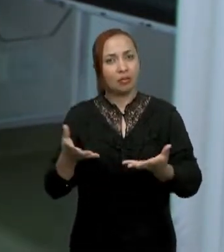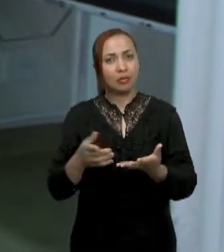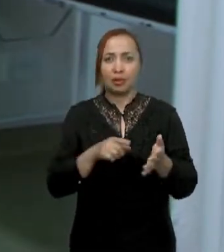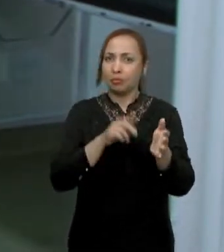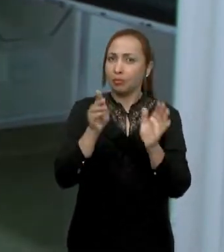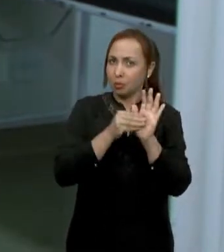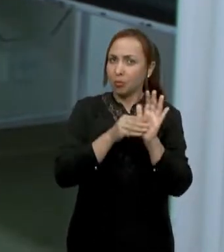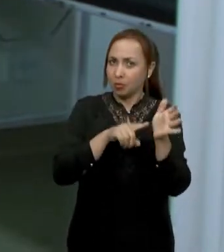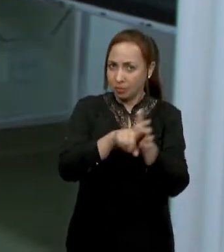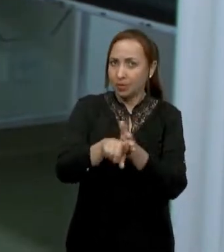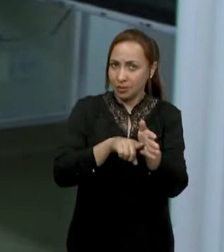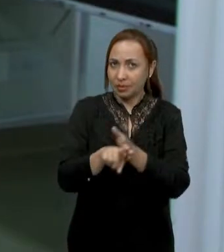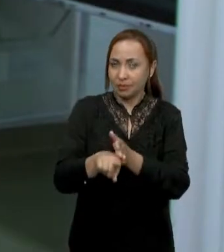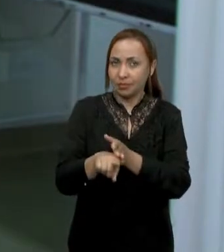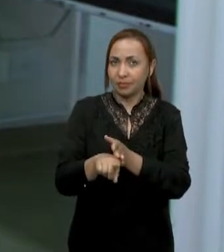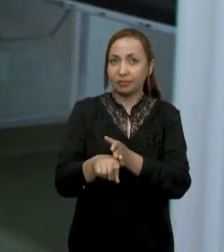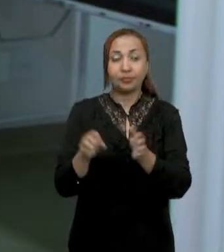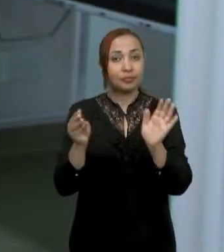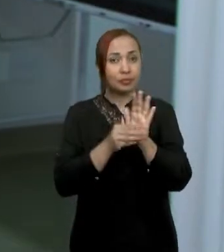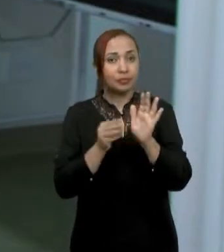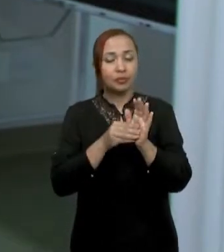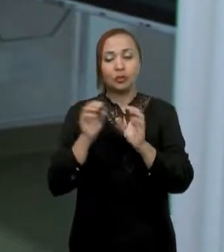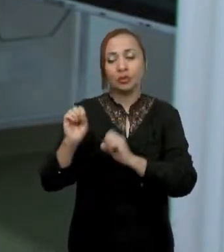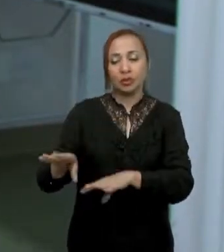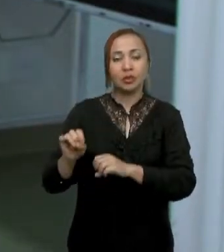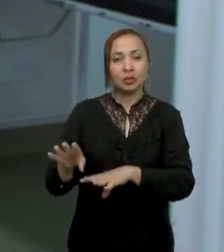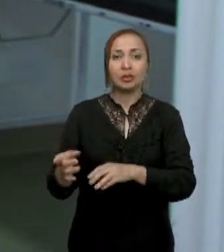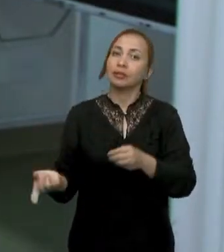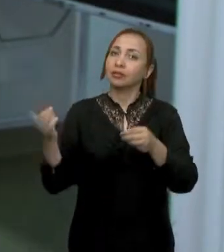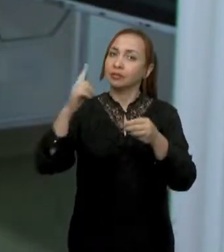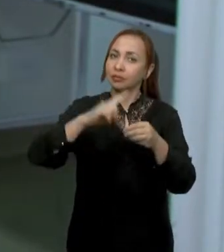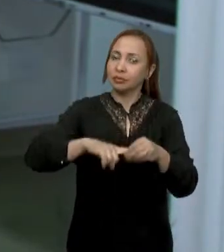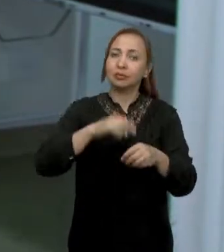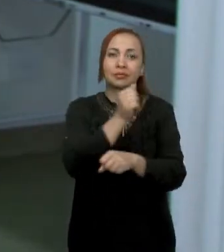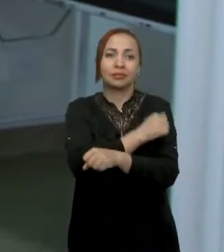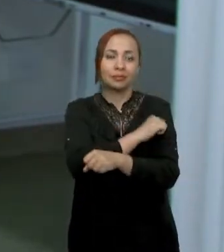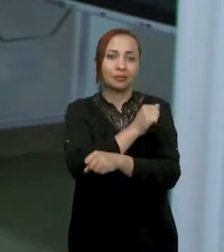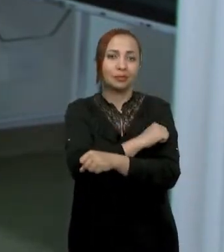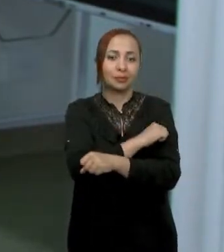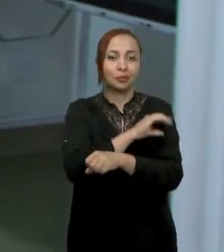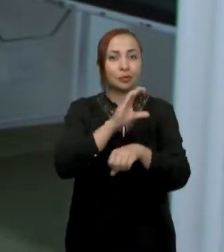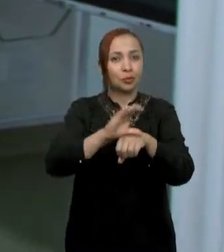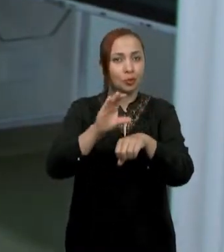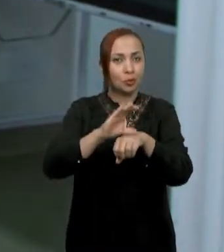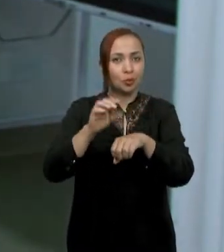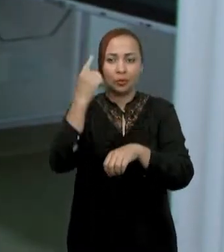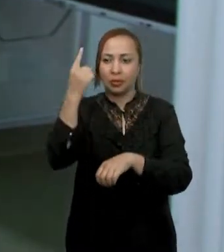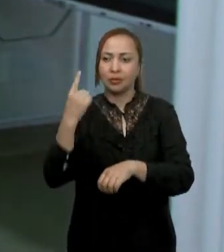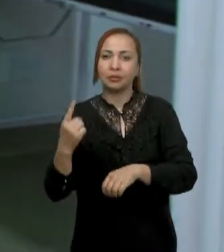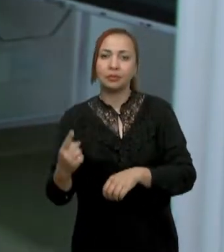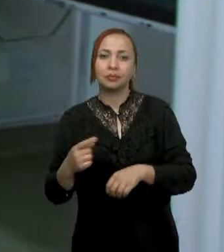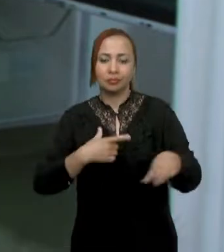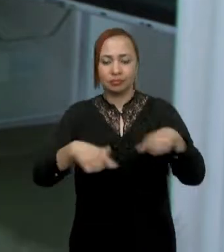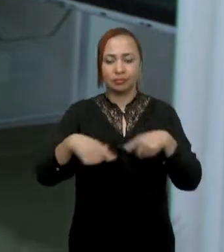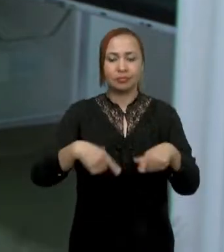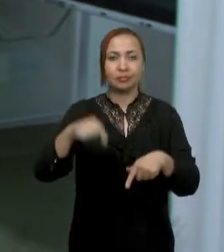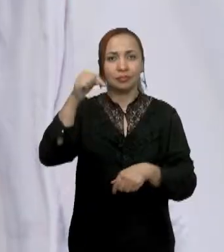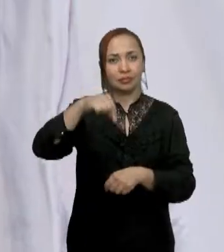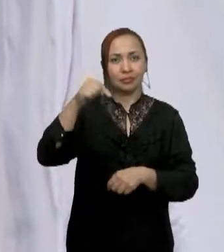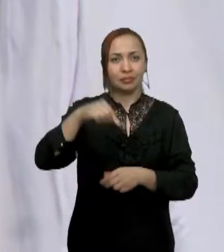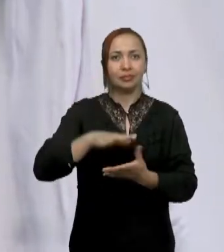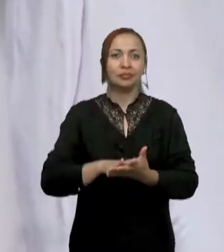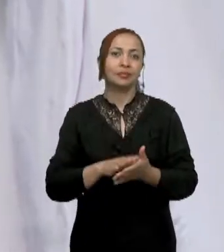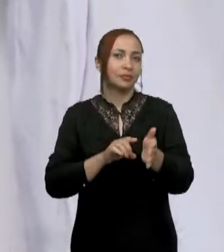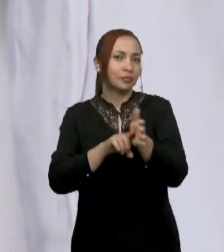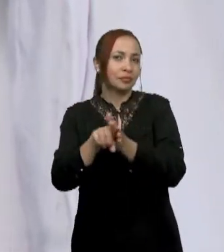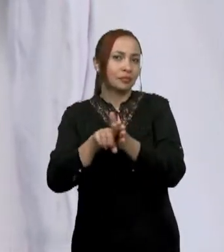as propostas de pesquisa, né? A proposta de ensino é trazer os alunos desses cursos para atuarem aqui dentro.